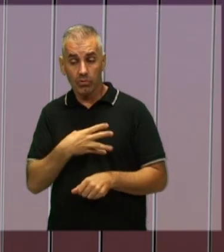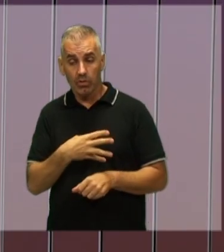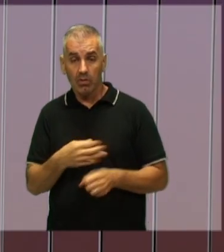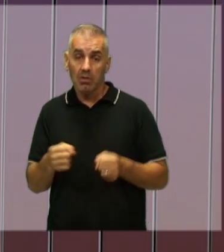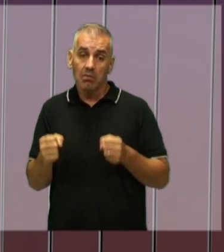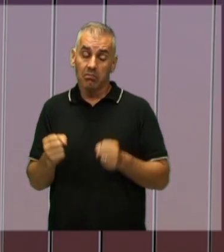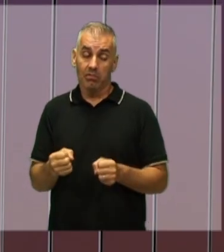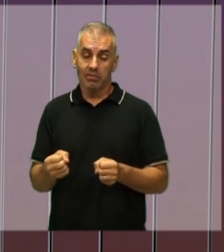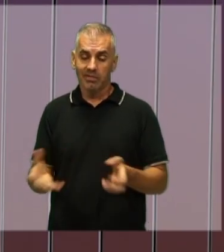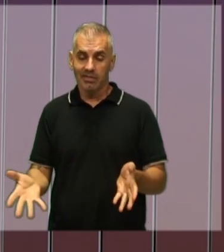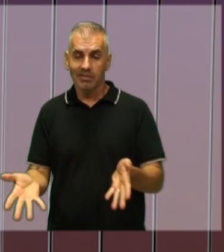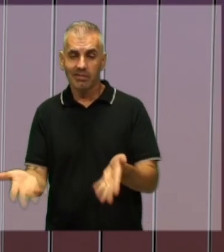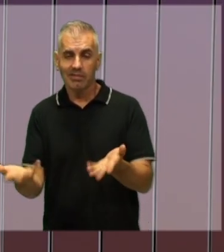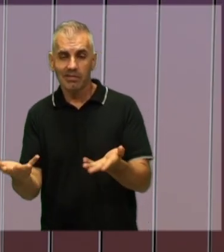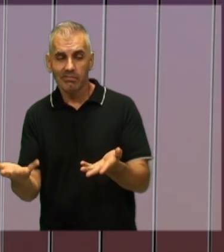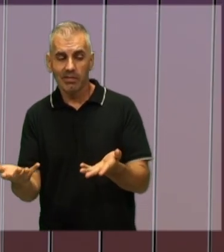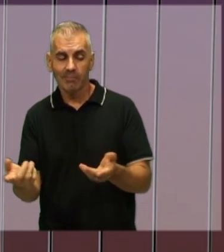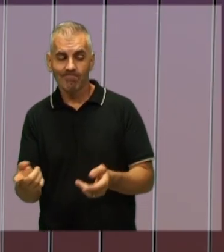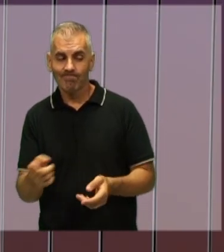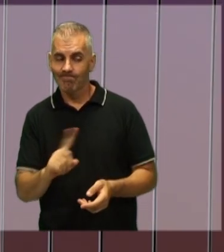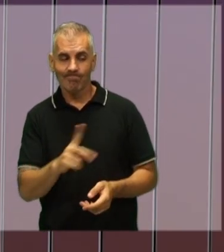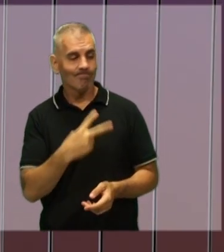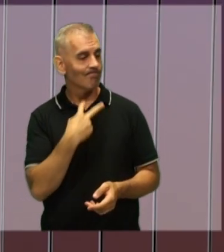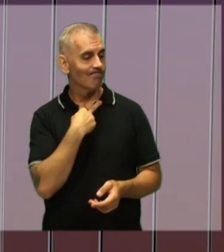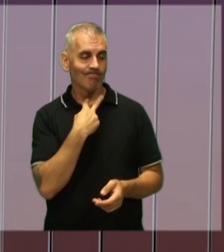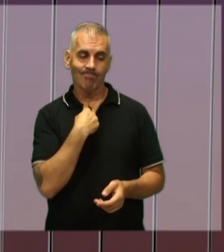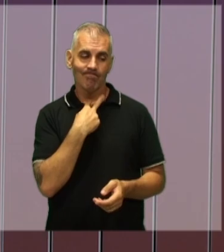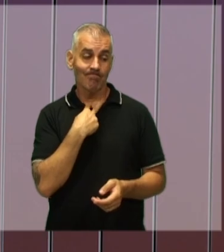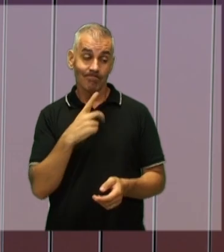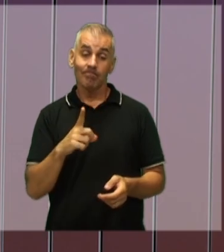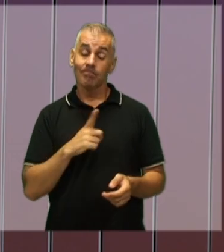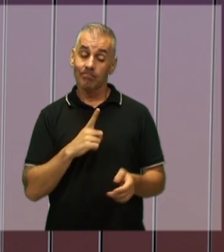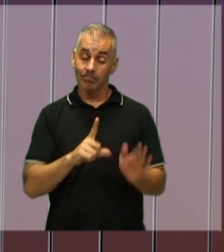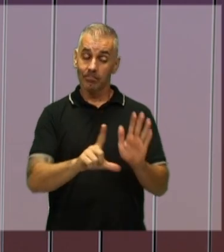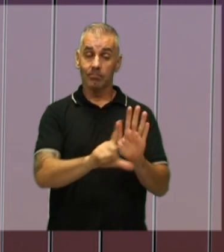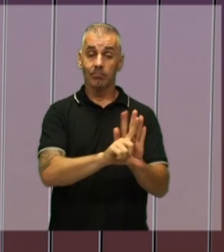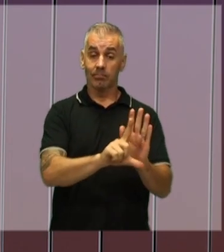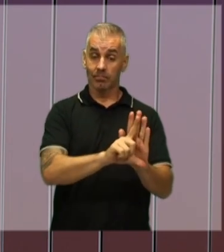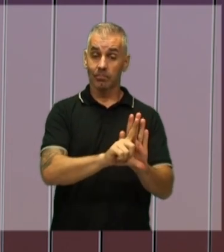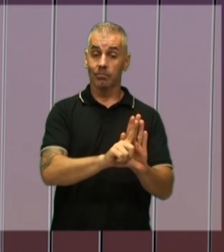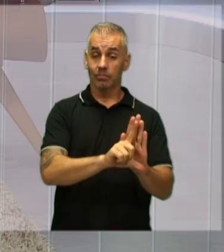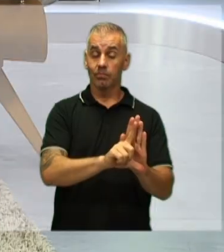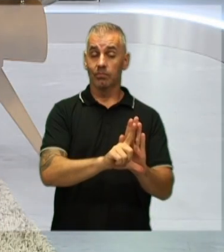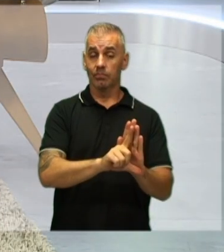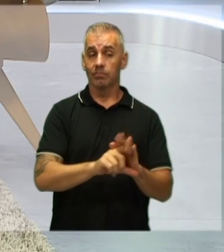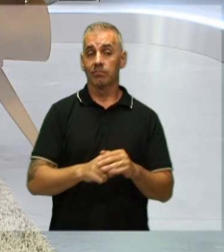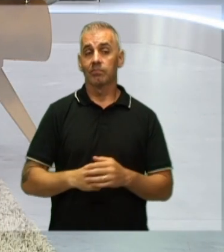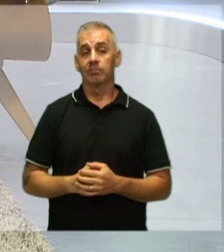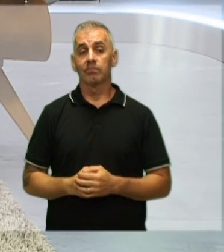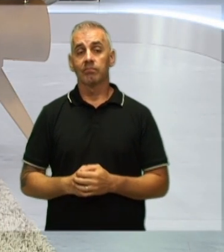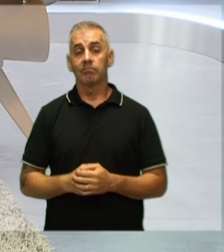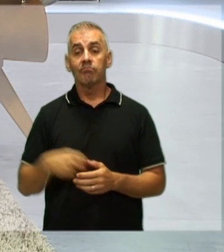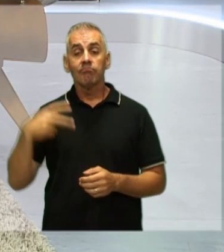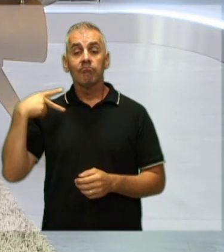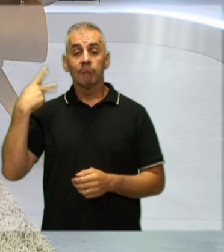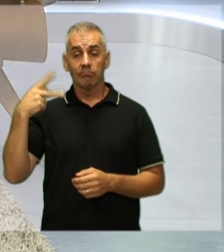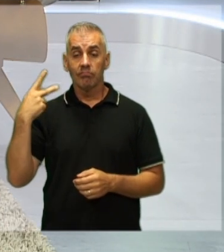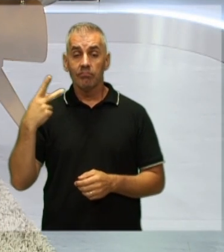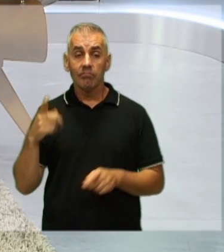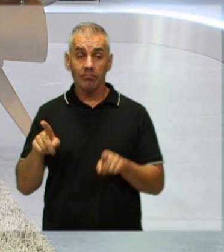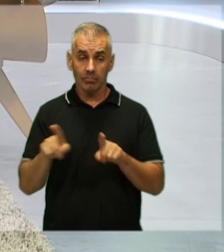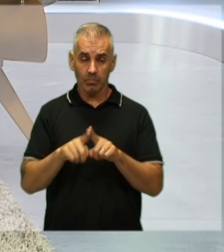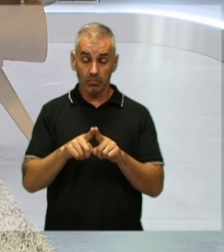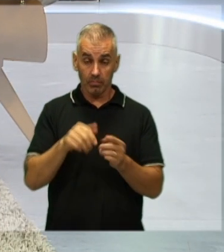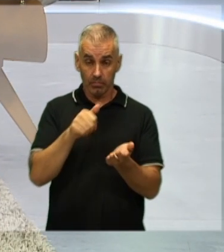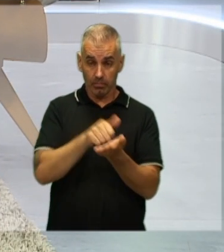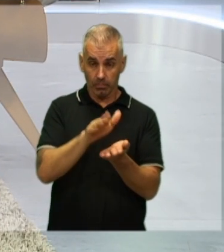incentivar, não, peraí, esse evento você não pode fazer, e se fizer vai ter consequências. O vereador também prevê uma multa ali